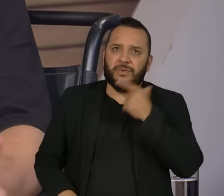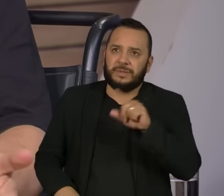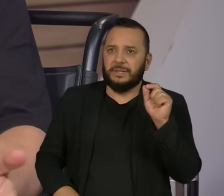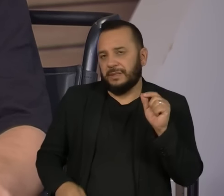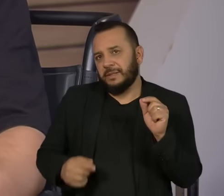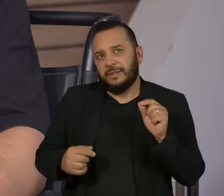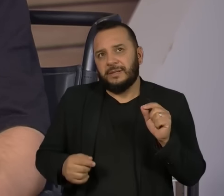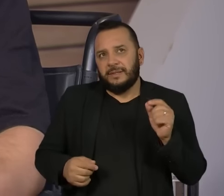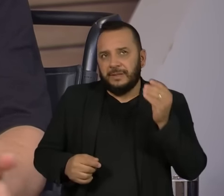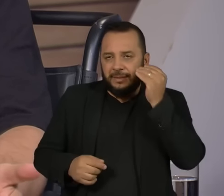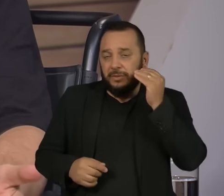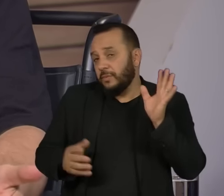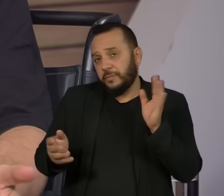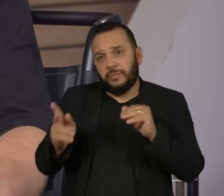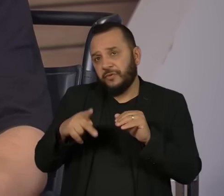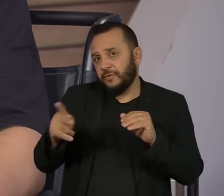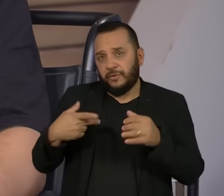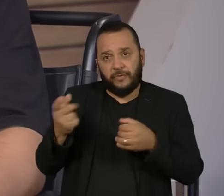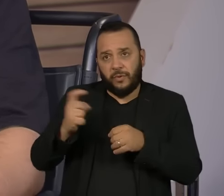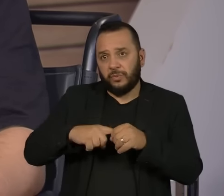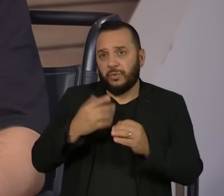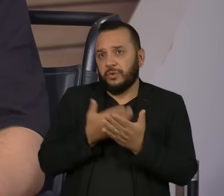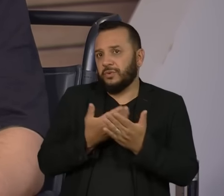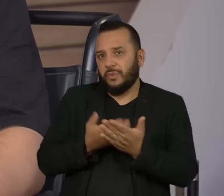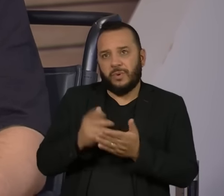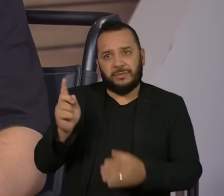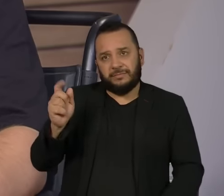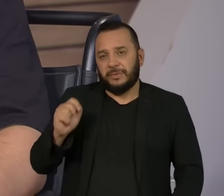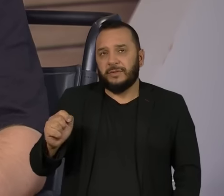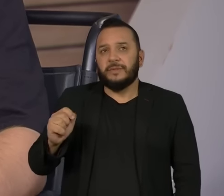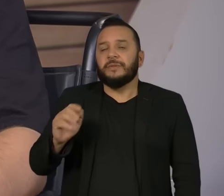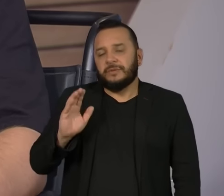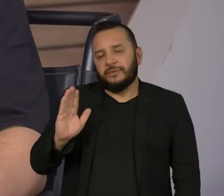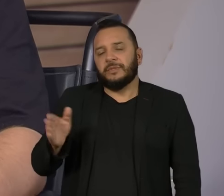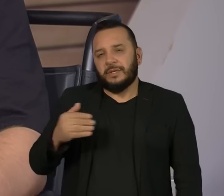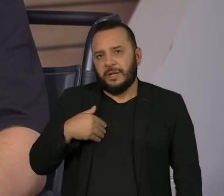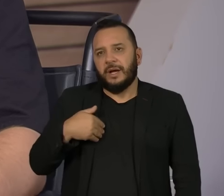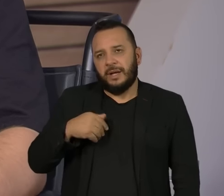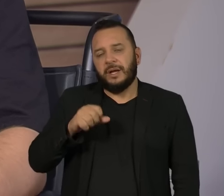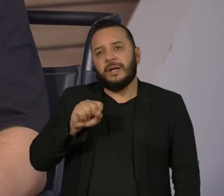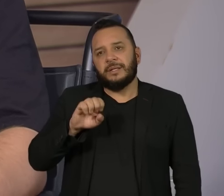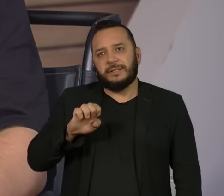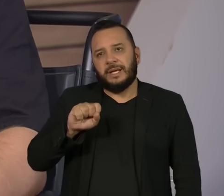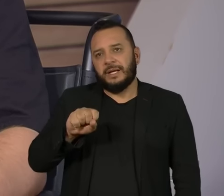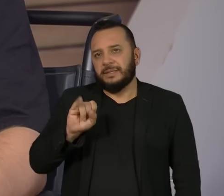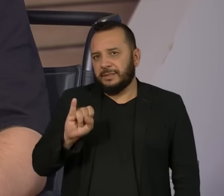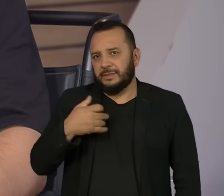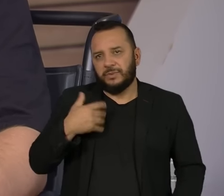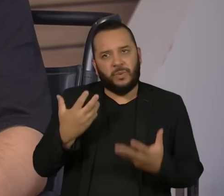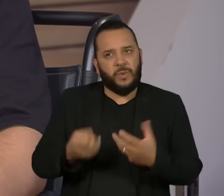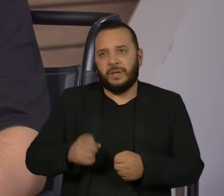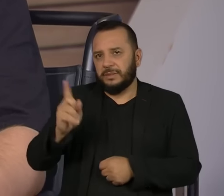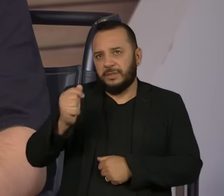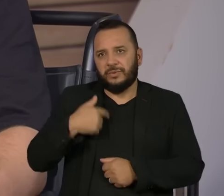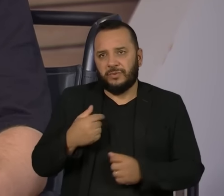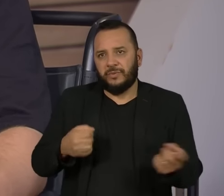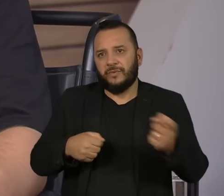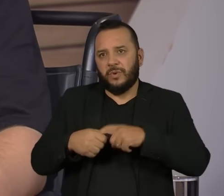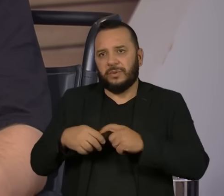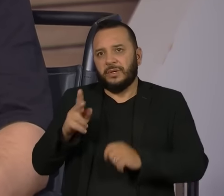O emprego do professor não voltou, não é? O SESI não admitiu, mesmo os alunos... Havia